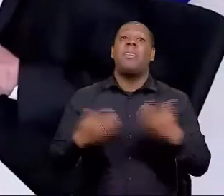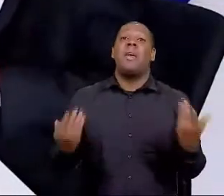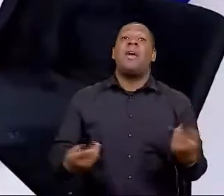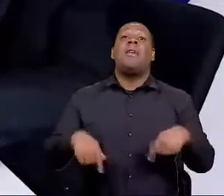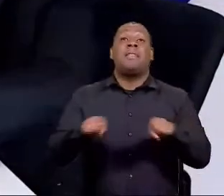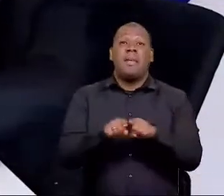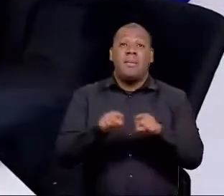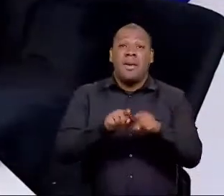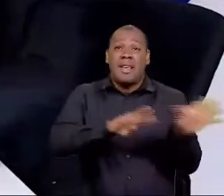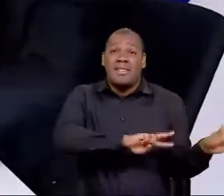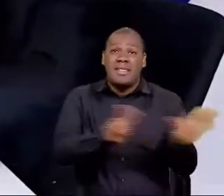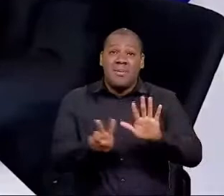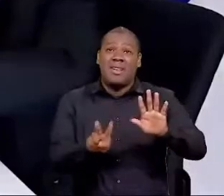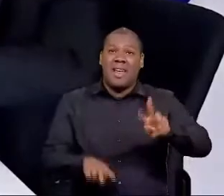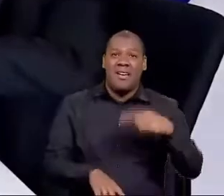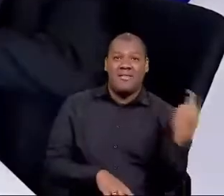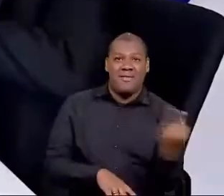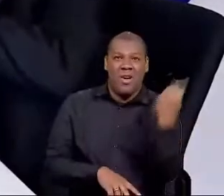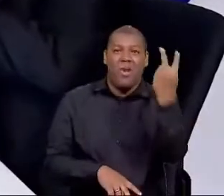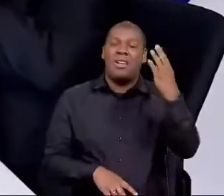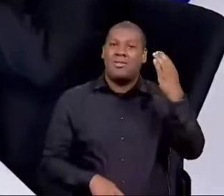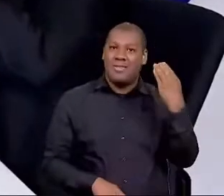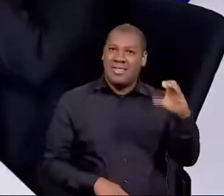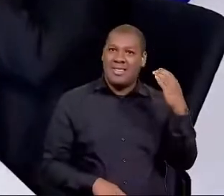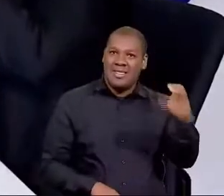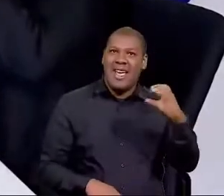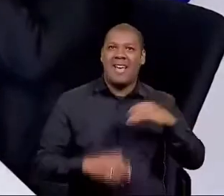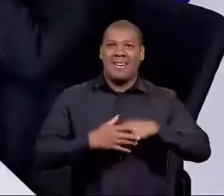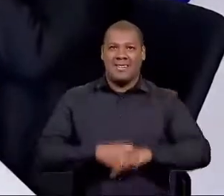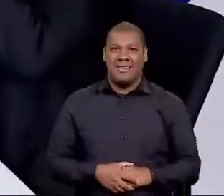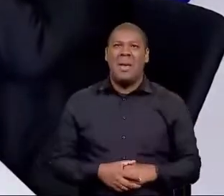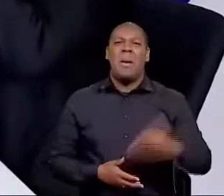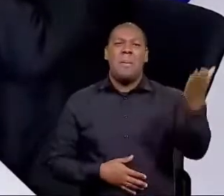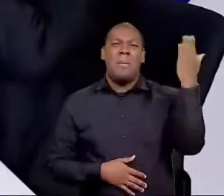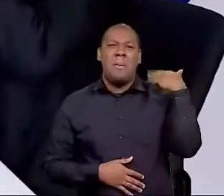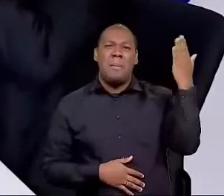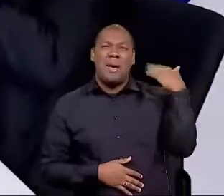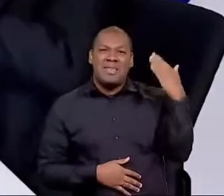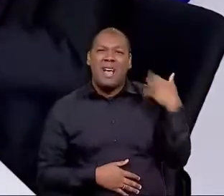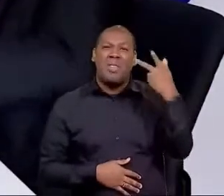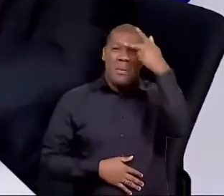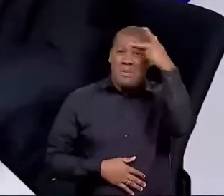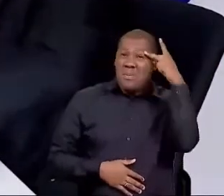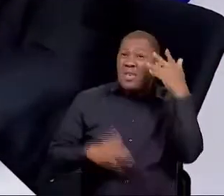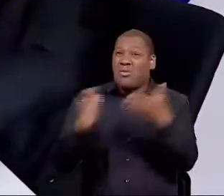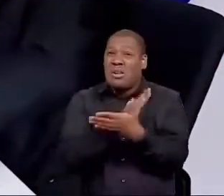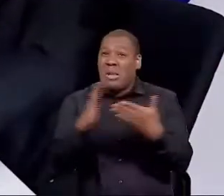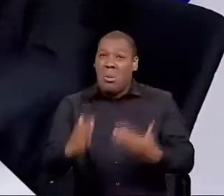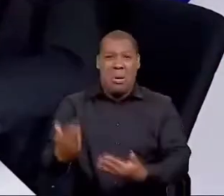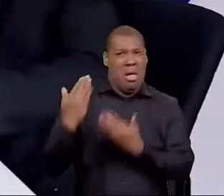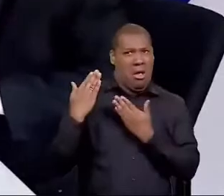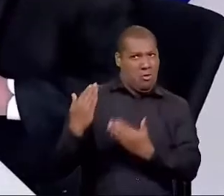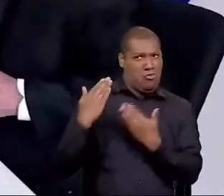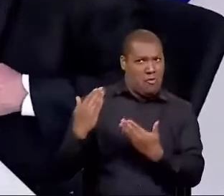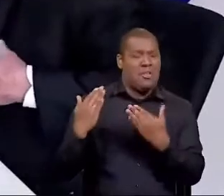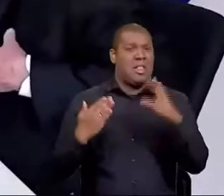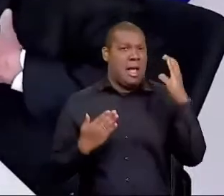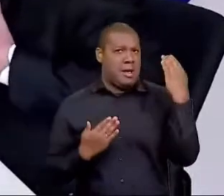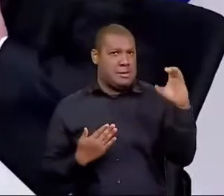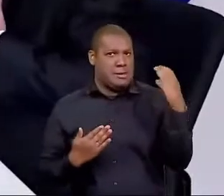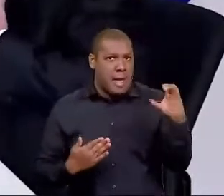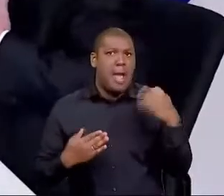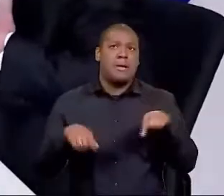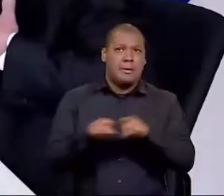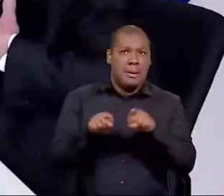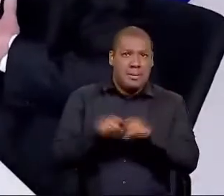momento ali que tinha gente anti-vacina, anti-ciência, como se a gente não estivesse aqui exatamente falando com o Brasil